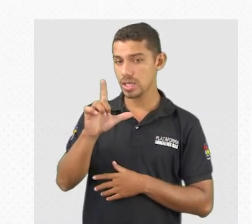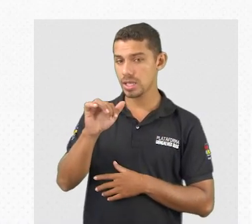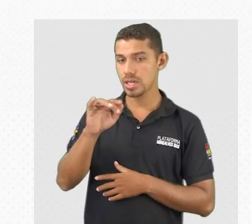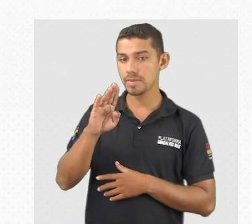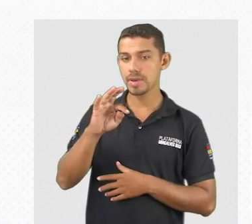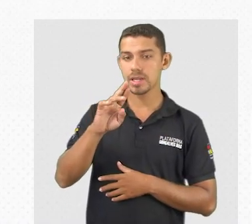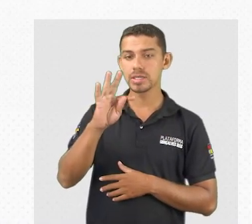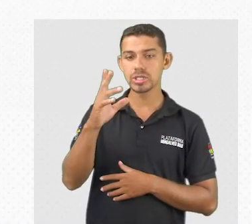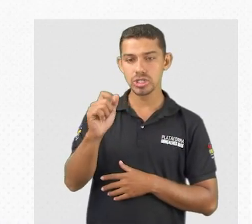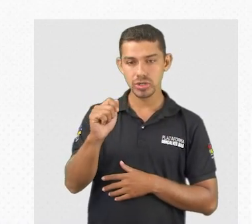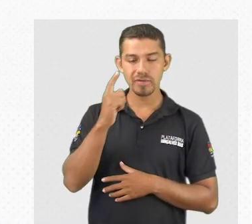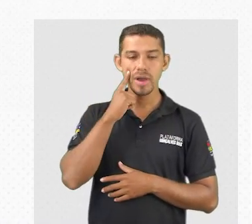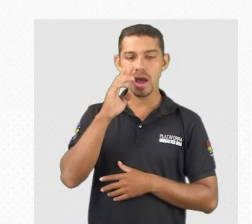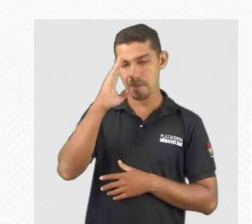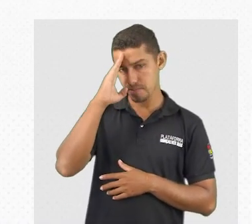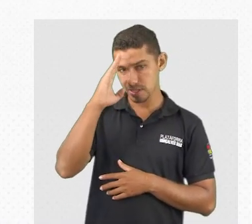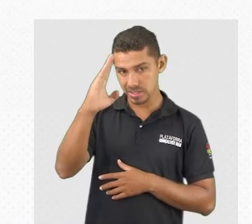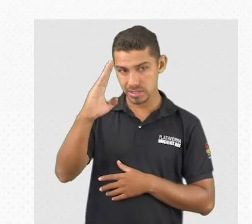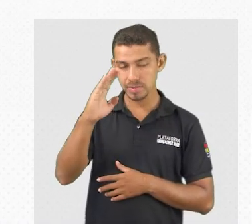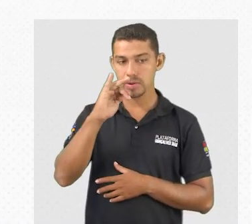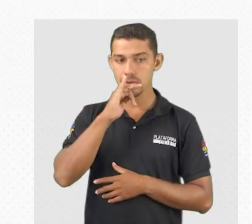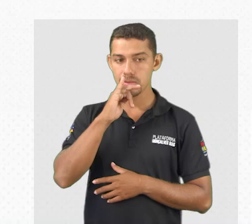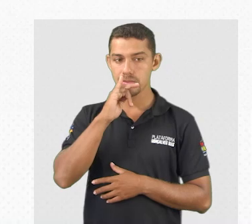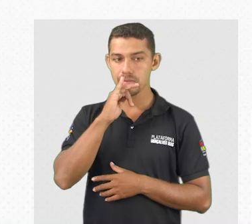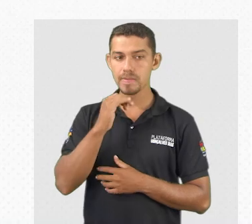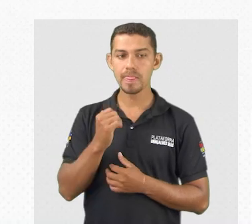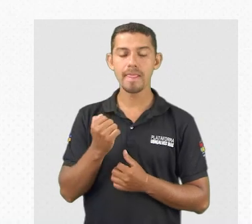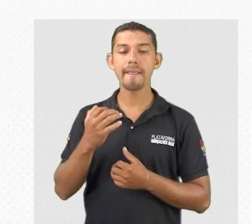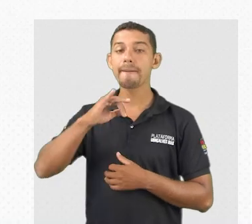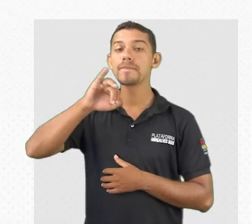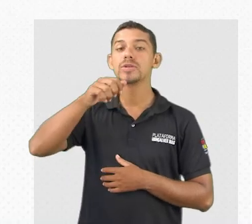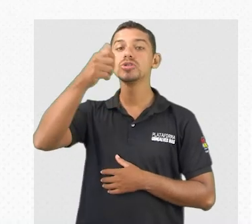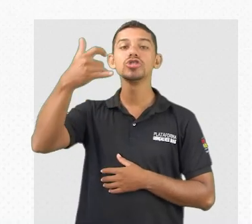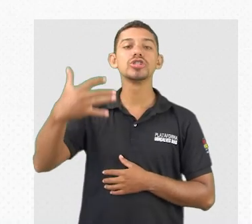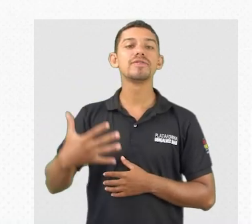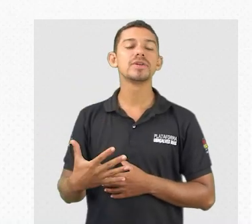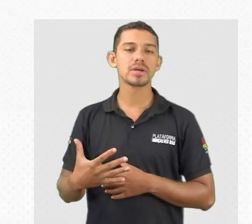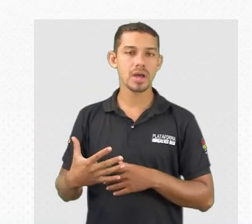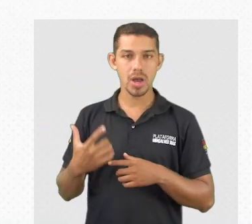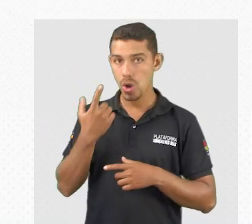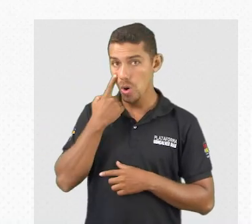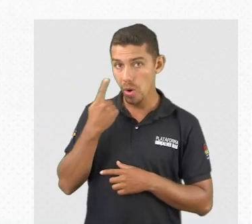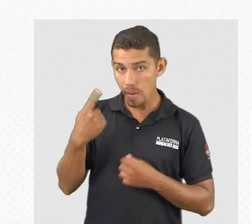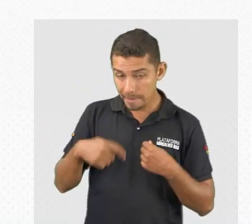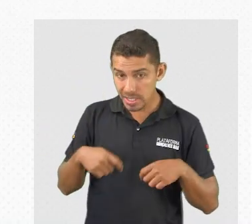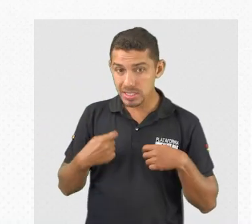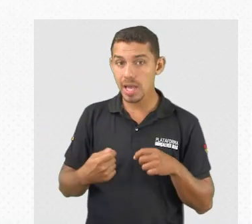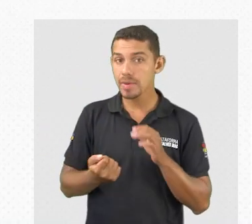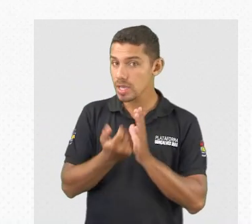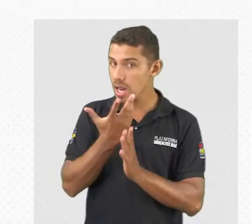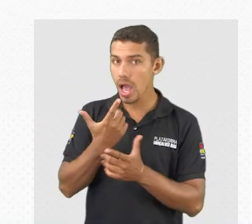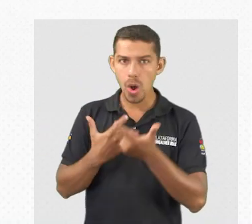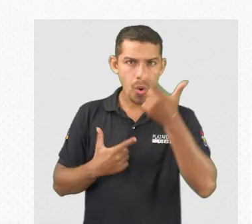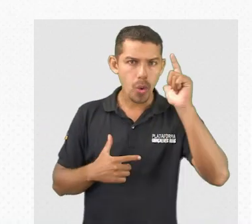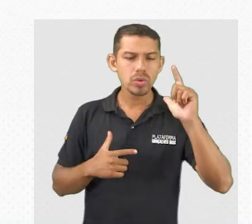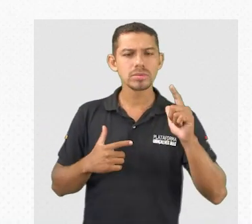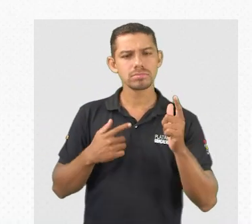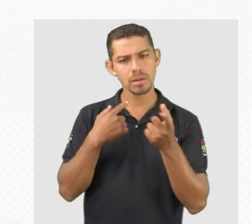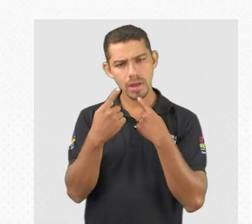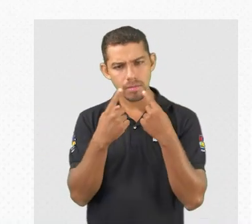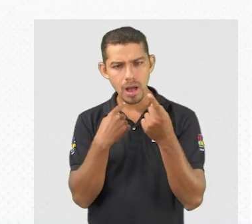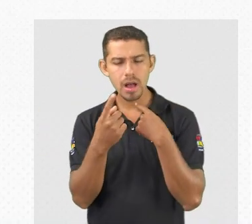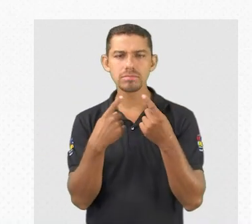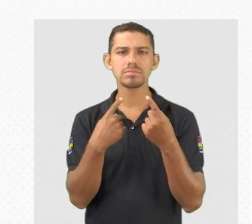ela é um princípio que justifica, né, e que diz, olha, precisamos criar outras formas de colocar em